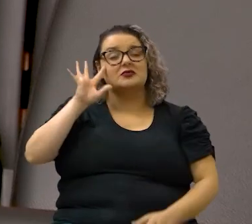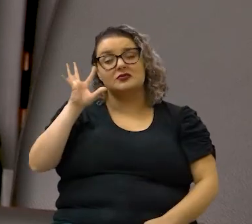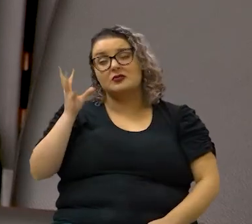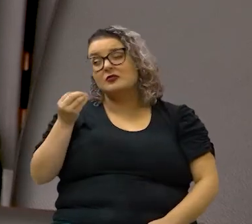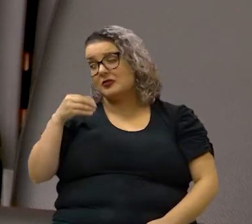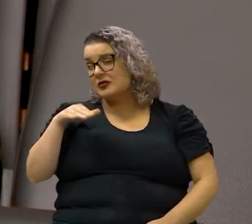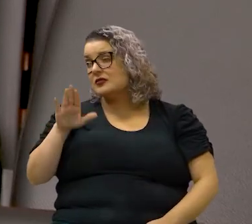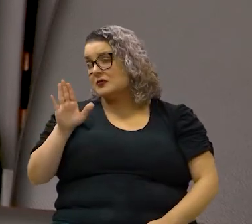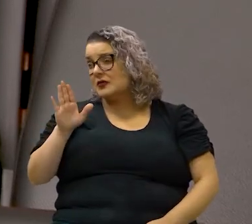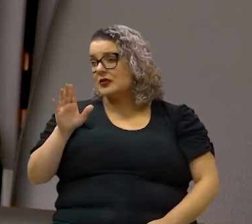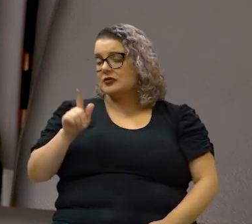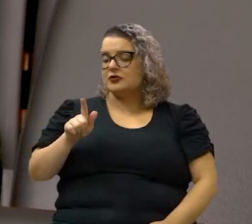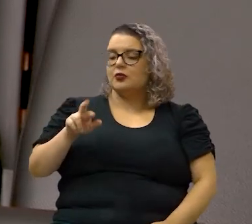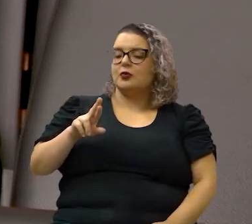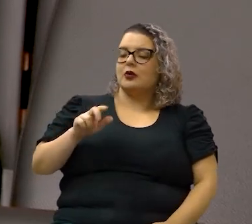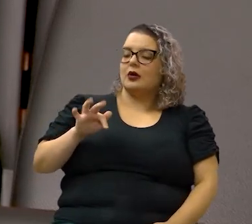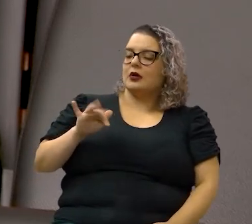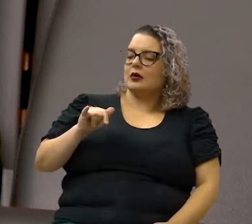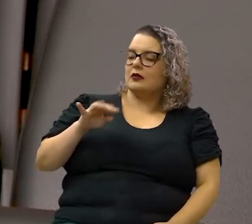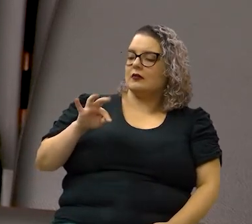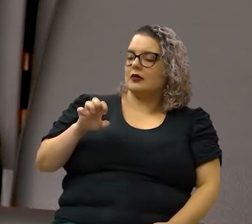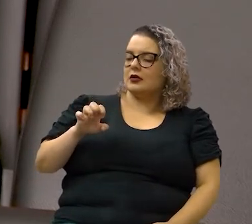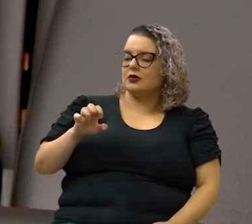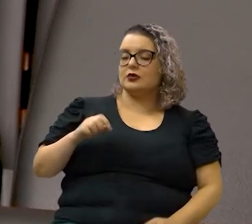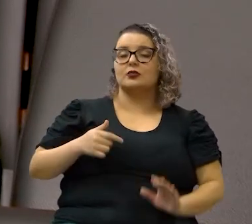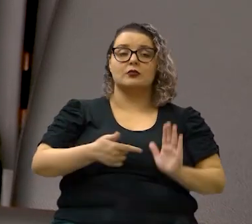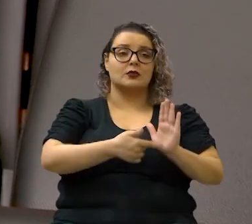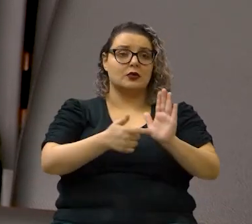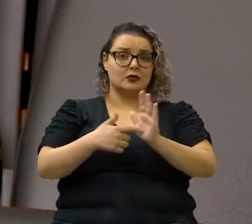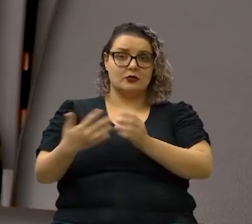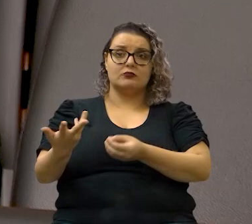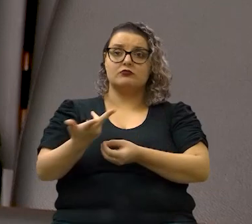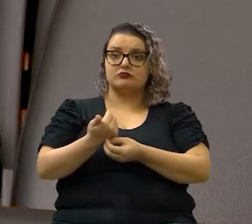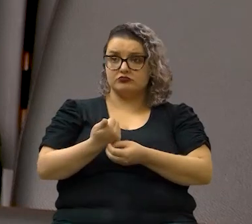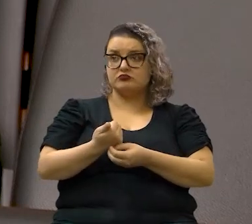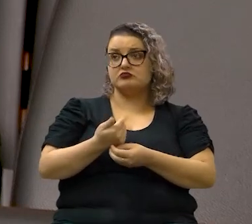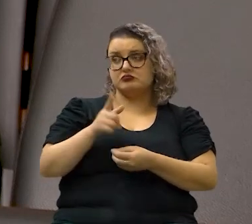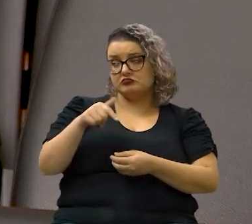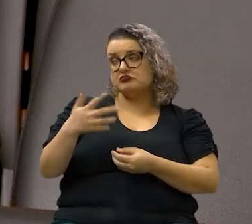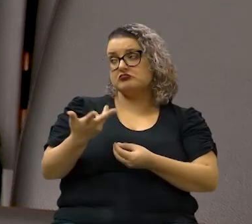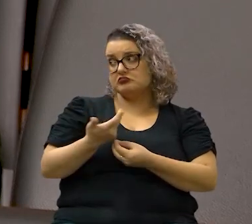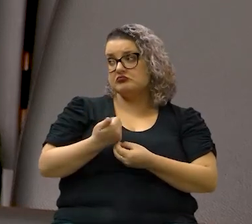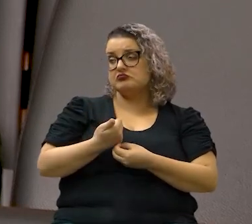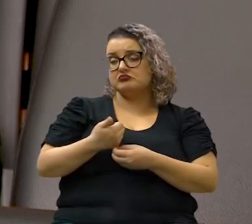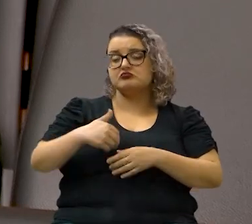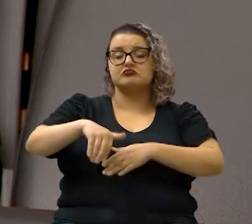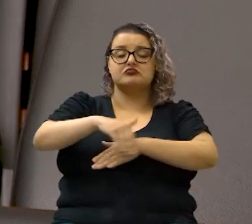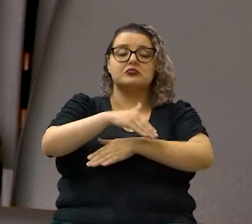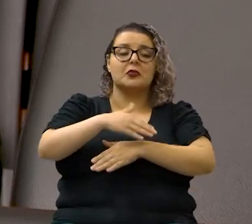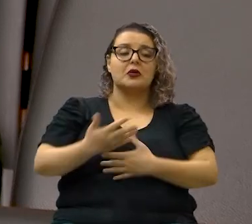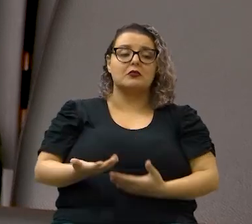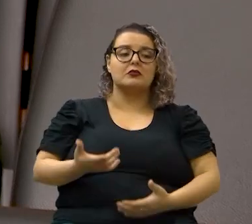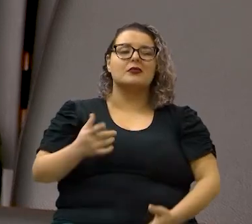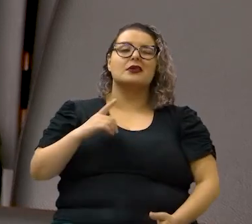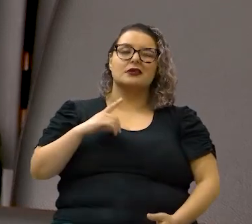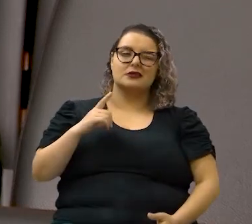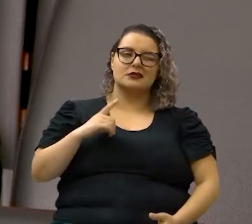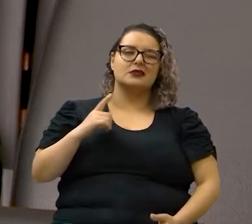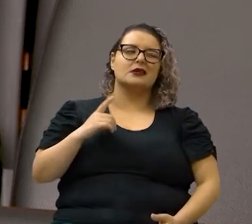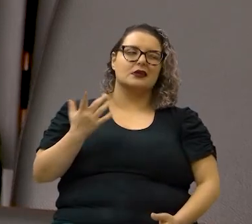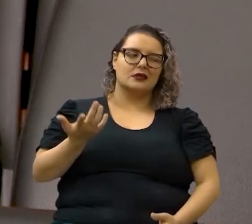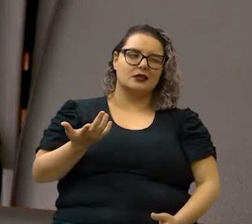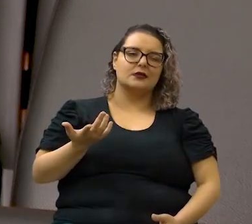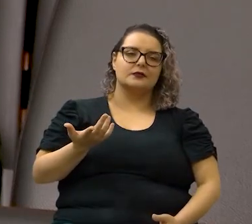já compreendem o grafite e outras manifestações de rua como manifestações artísticas, porque elas são, mas ainda